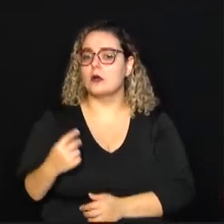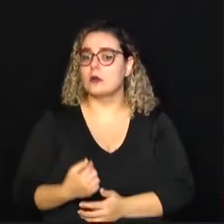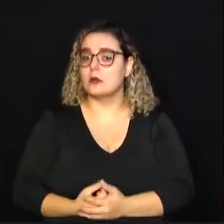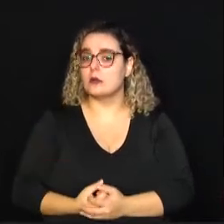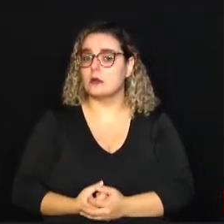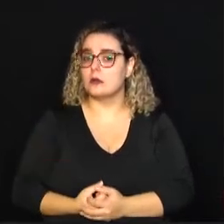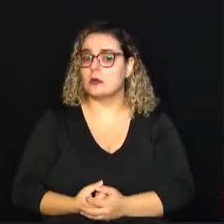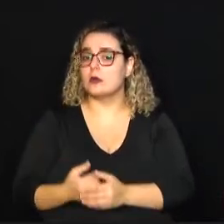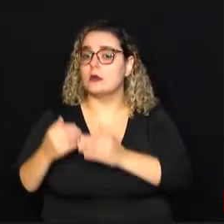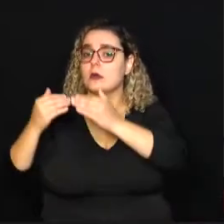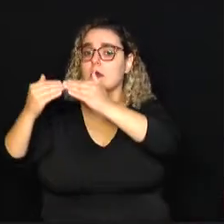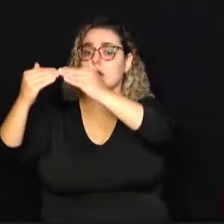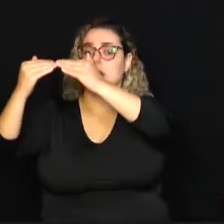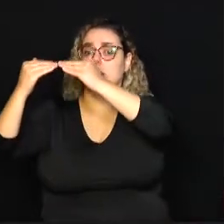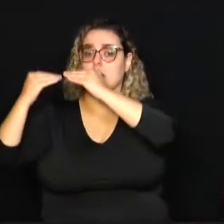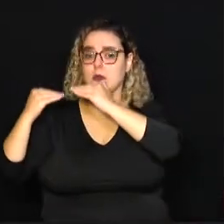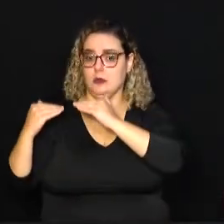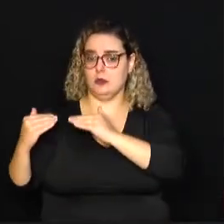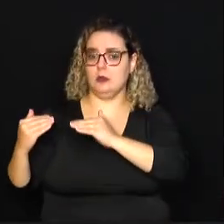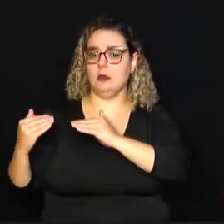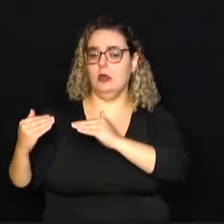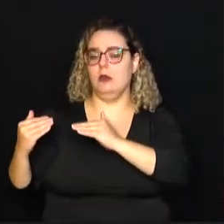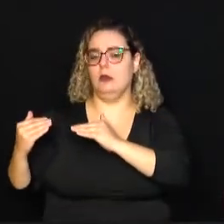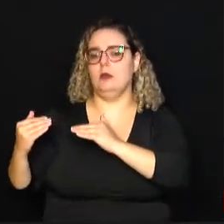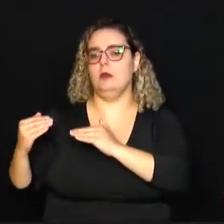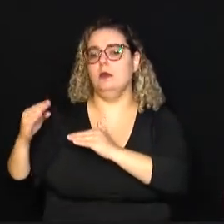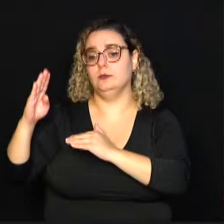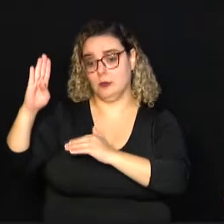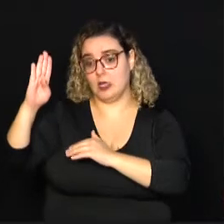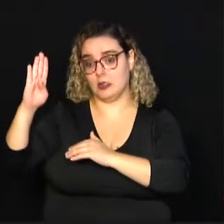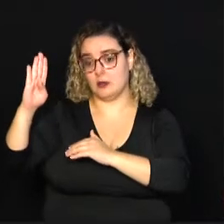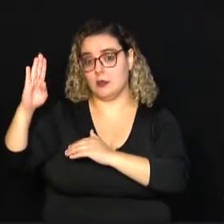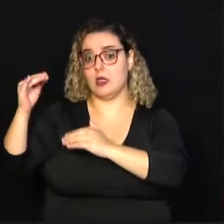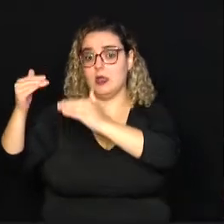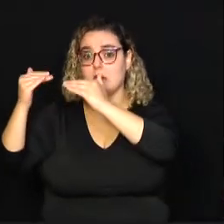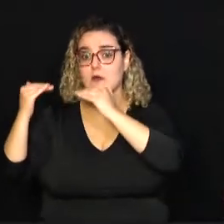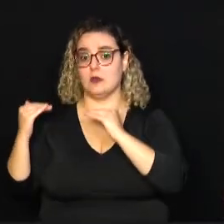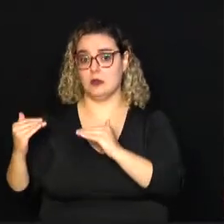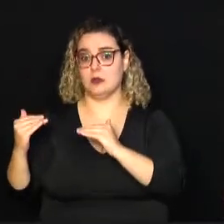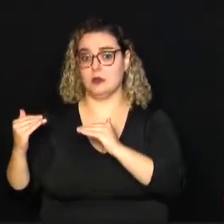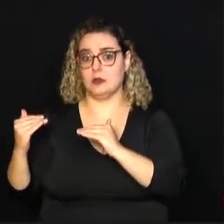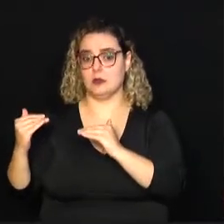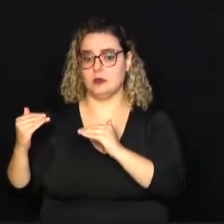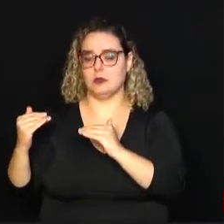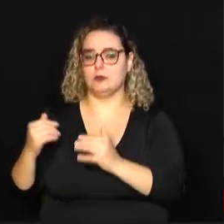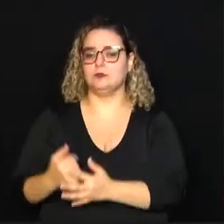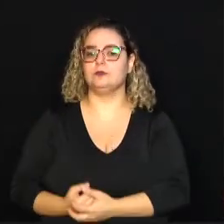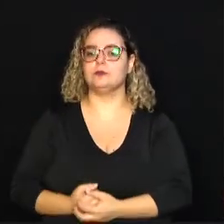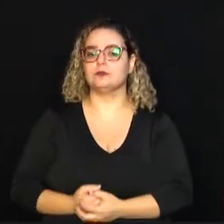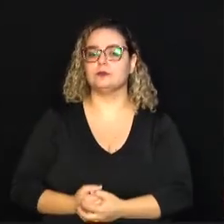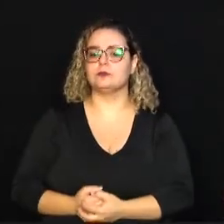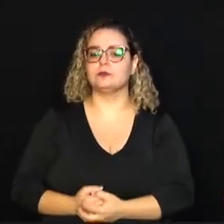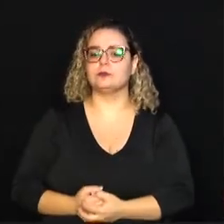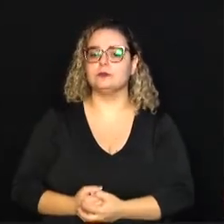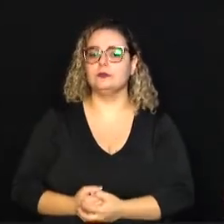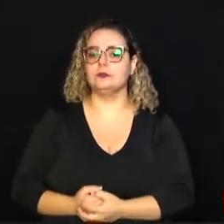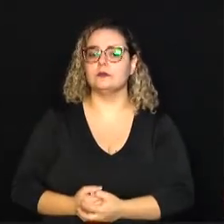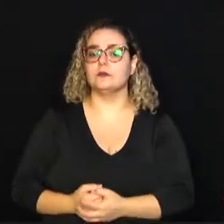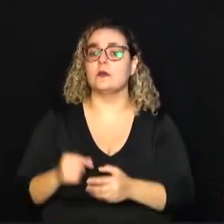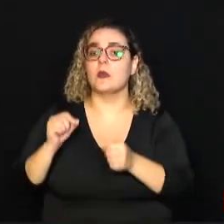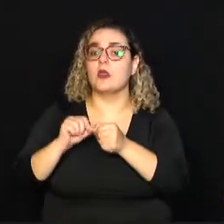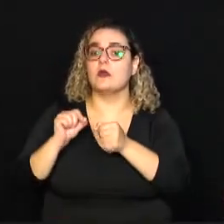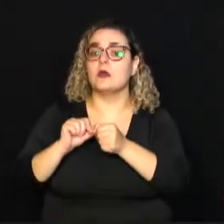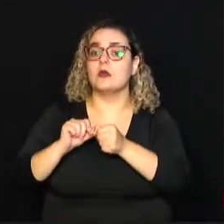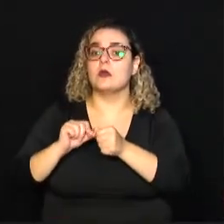dessa mutação B, na B1, já aconteceu uma mutação num sítio lá do vírus, que fez com que o